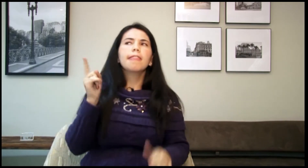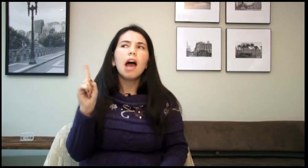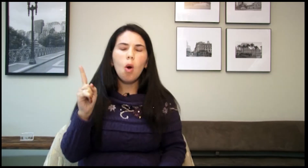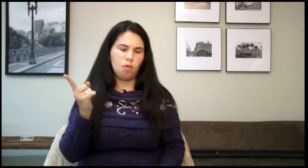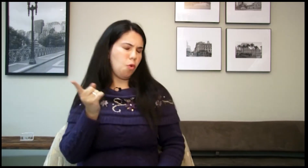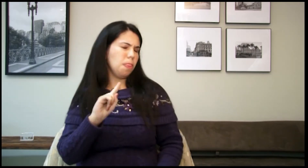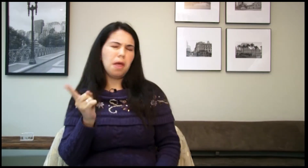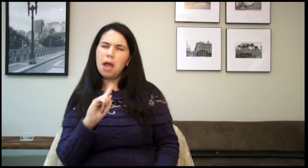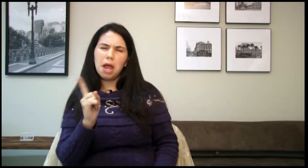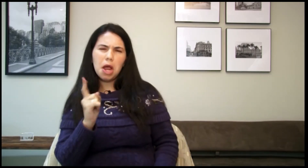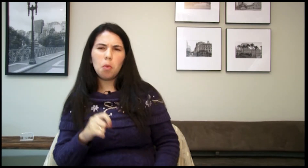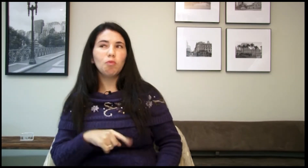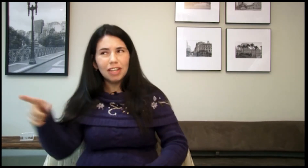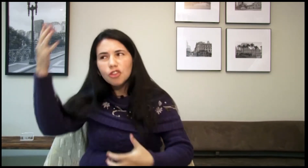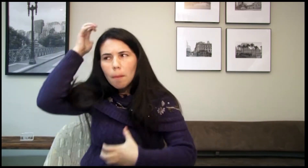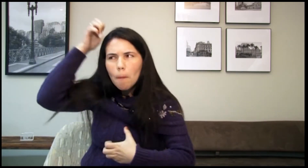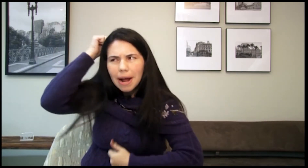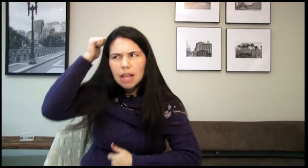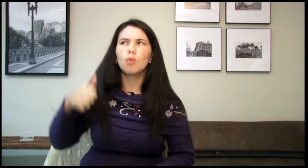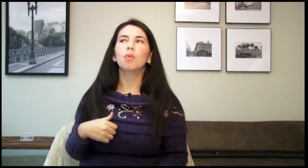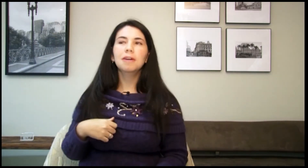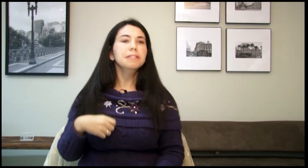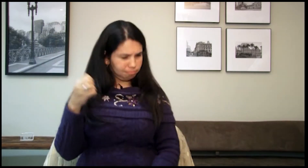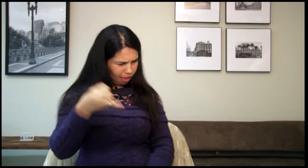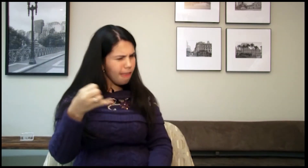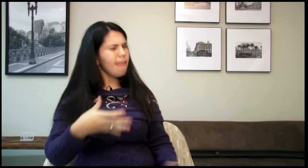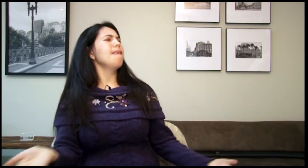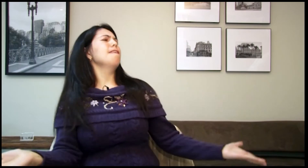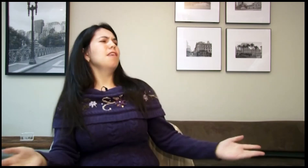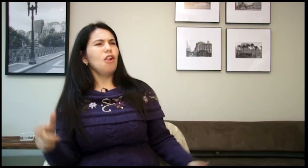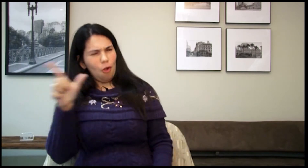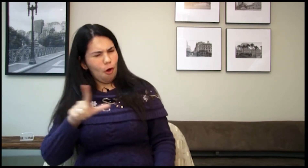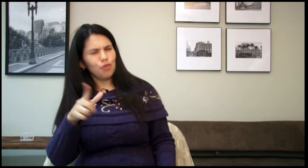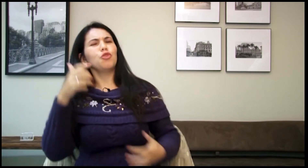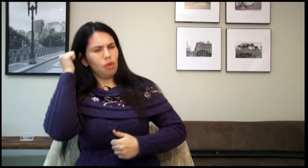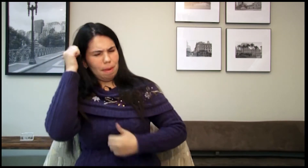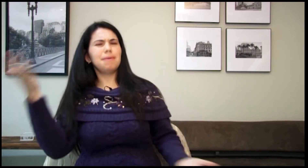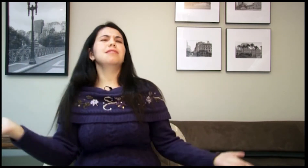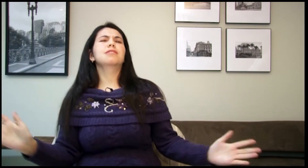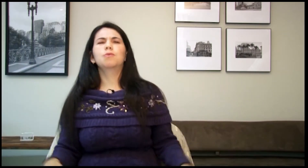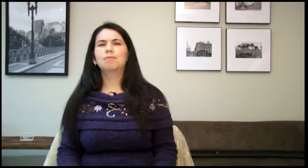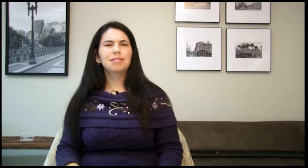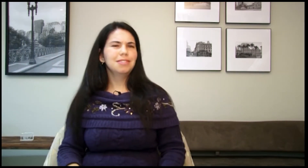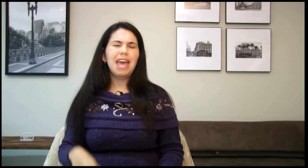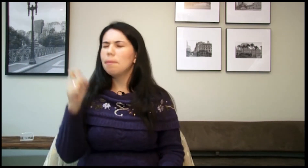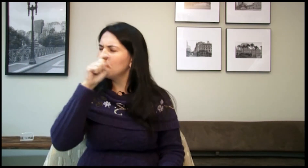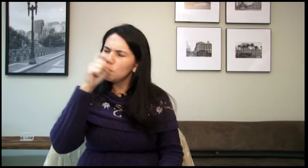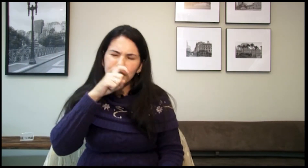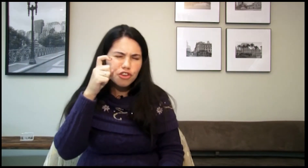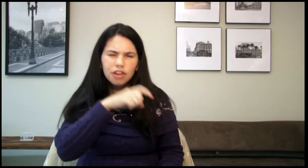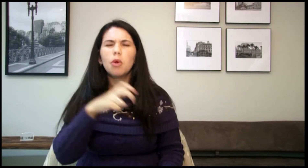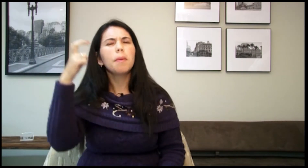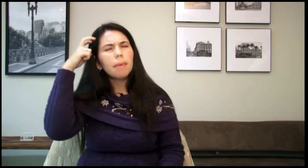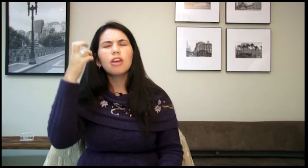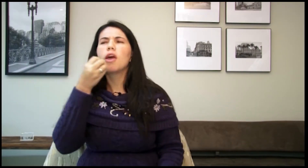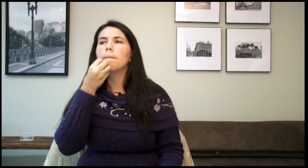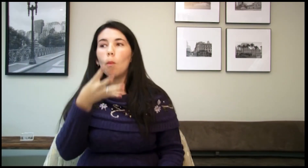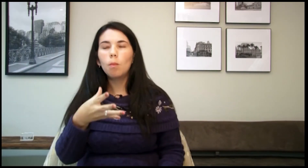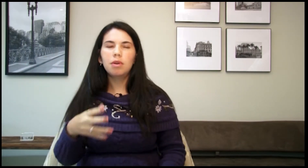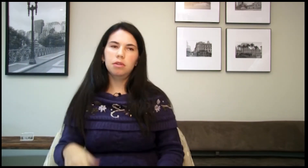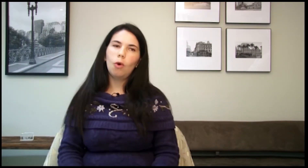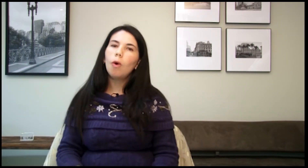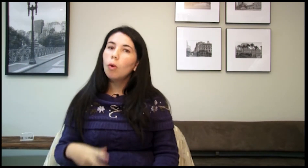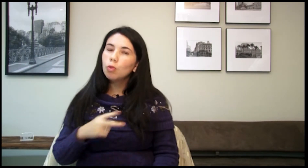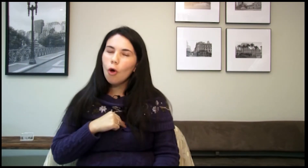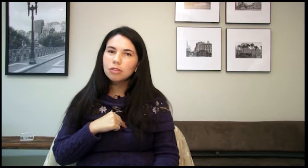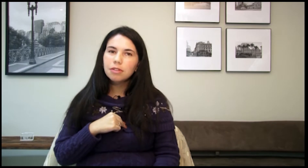Não dá choque? Não. Você toma banho? Claro, é lógico que eu tomo banho. É mentira o que